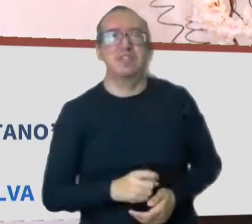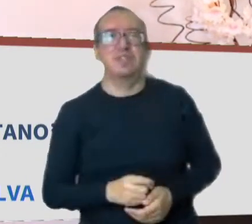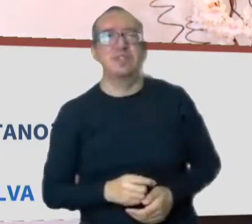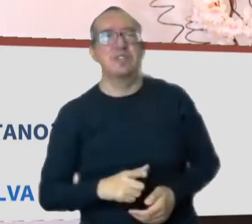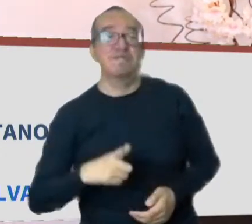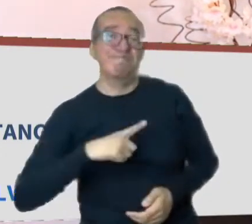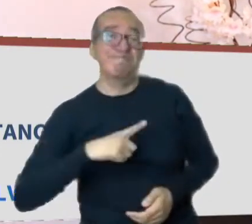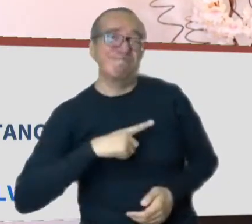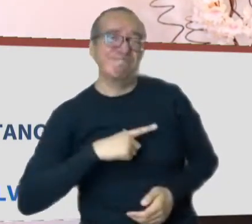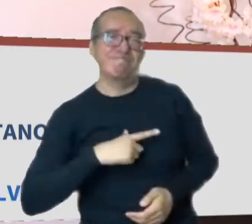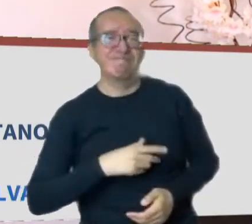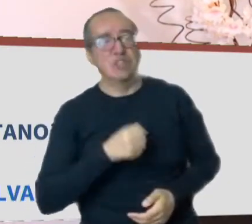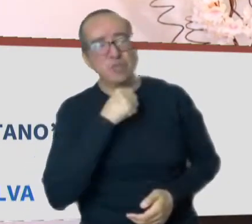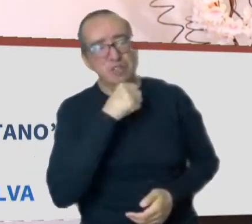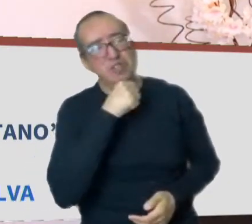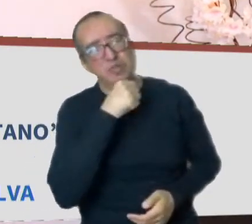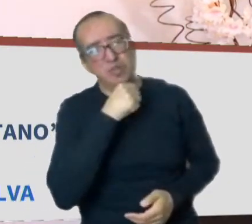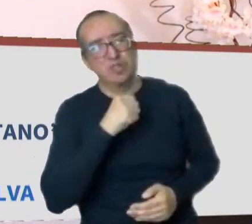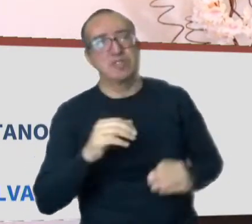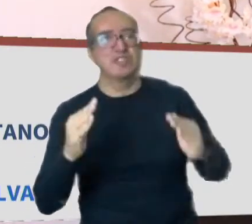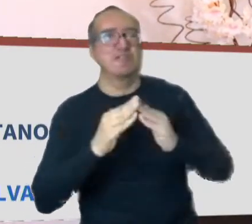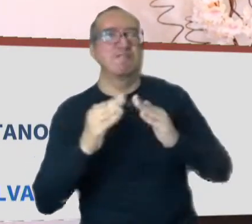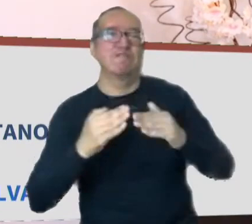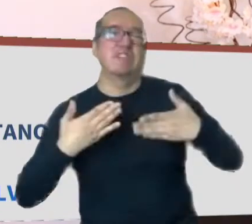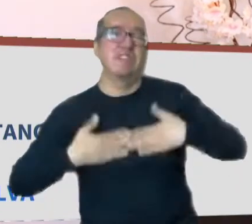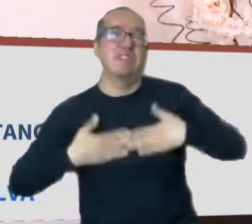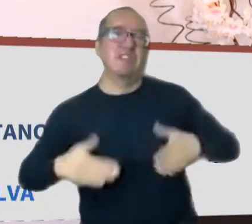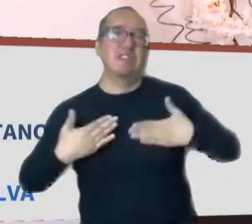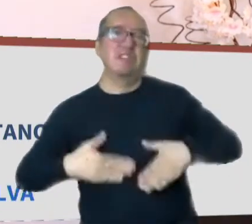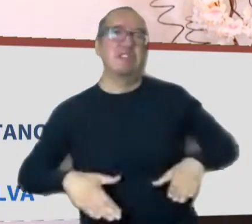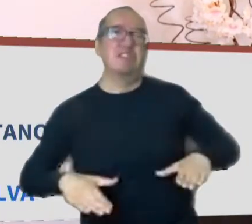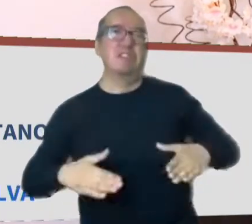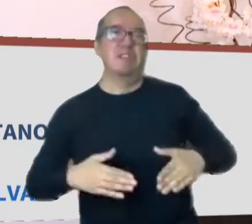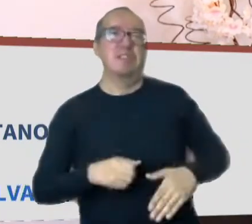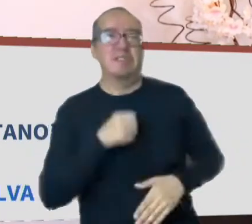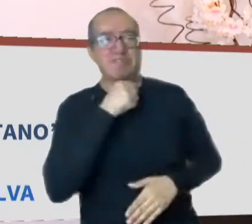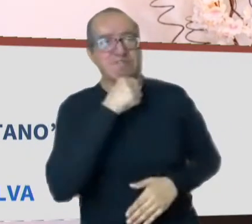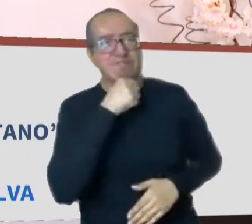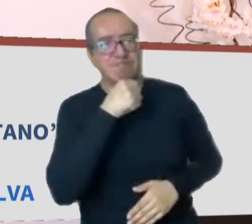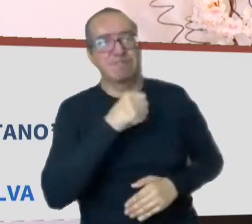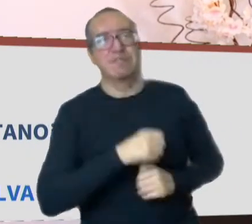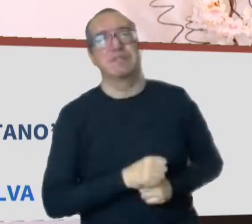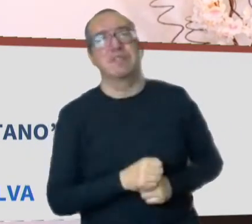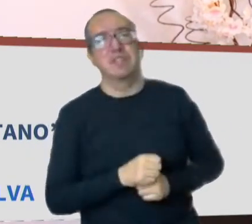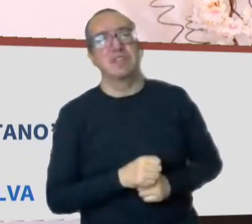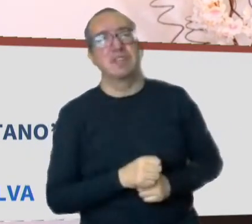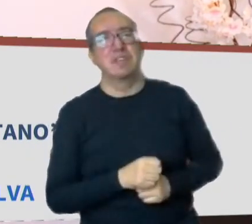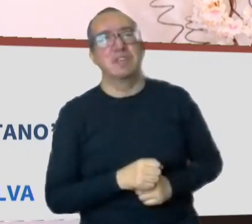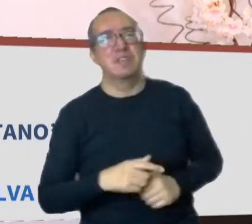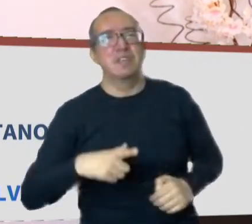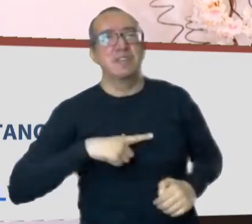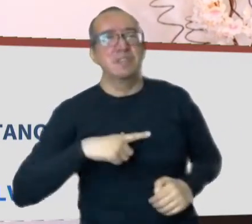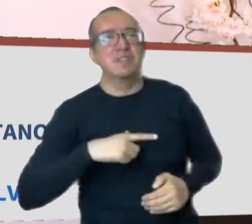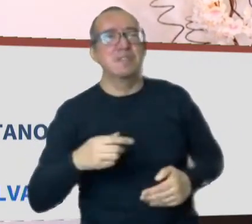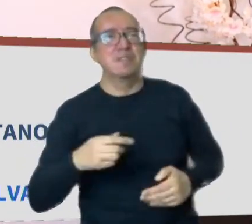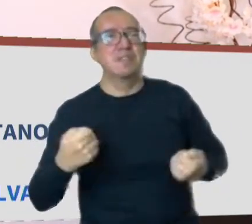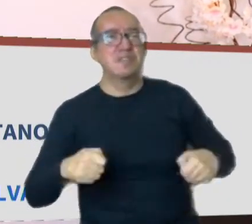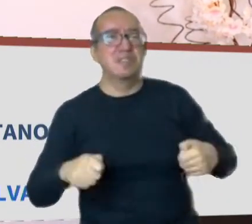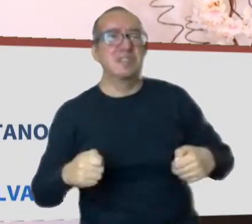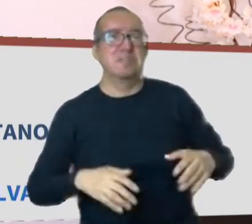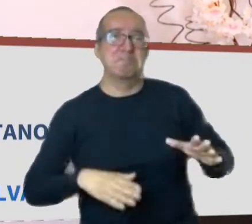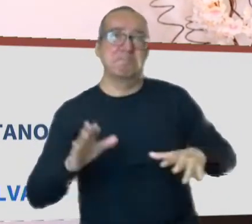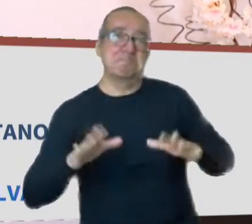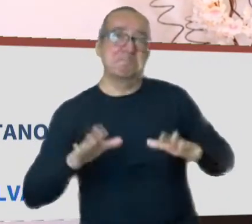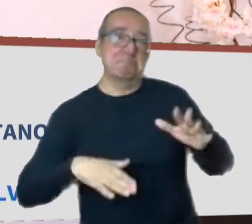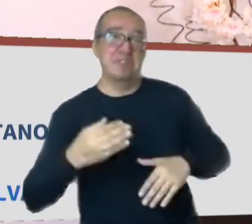idosos, em sua grande maioria, de grau de dependência 3. Idosos que custam em torno de R$4.000 por mês. E